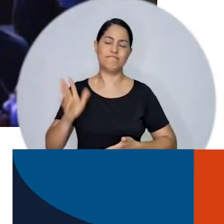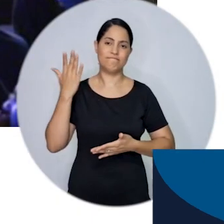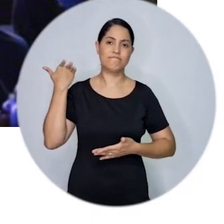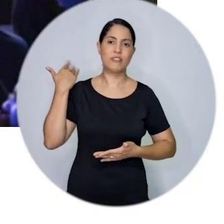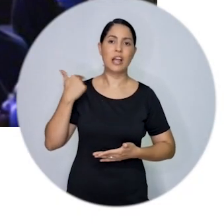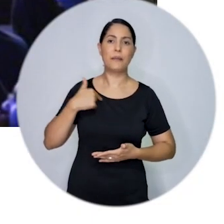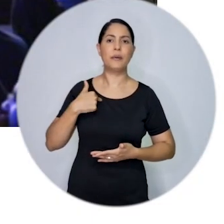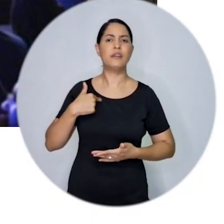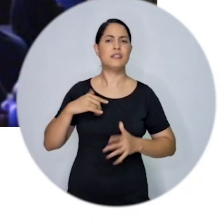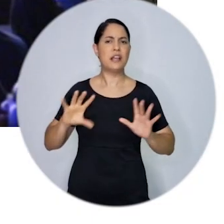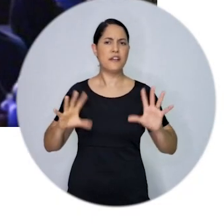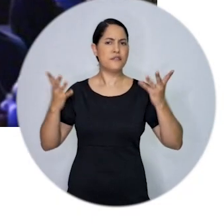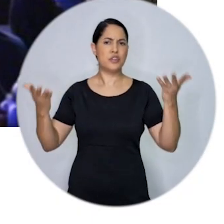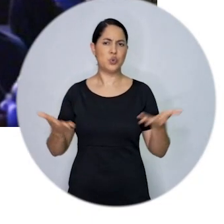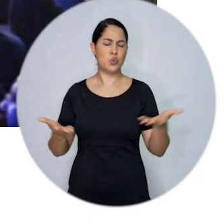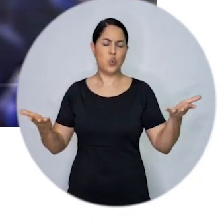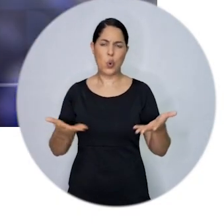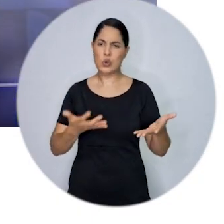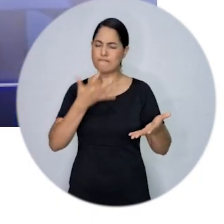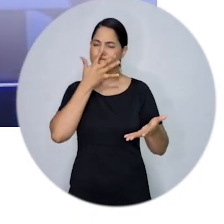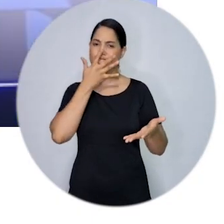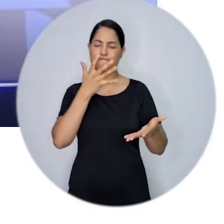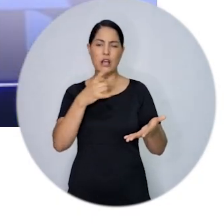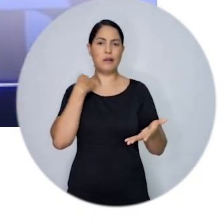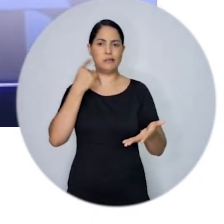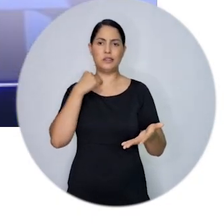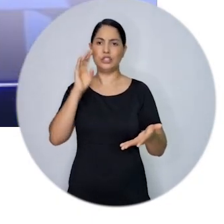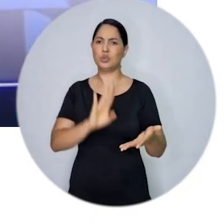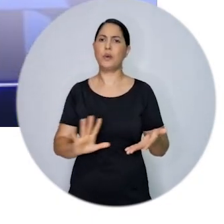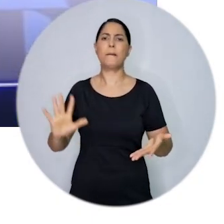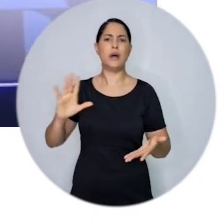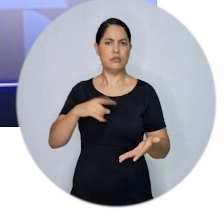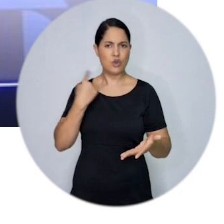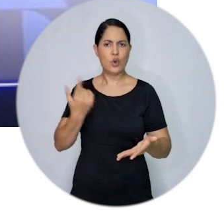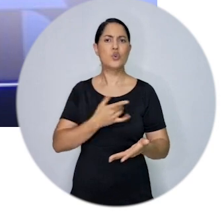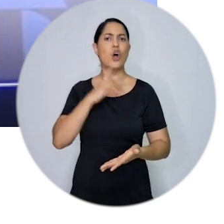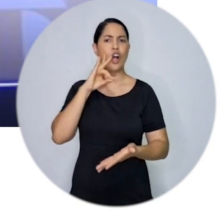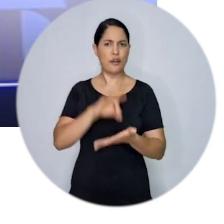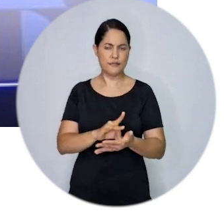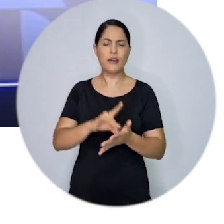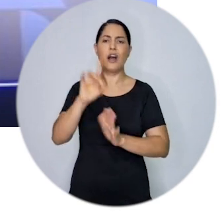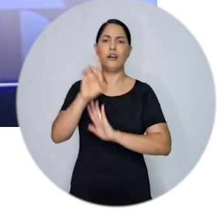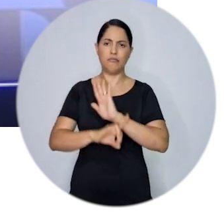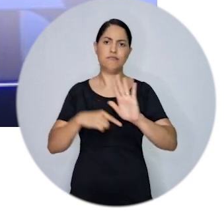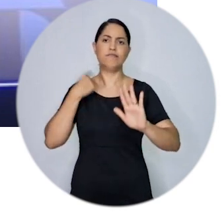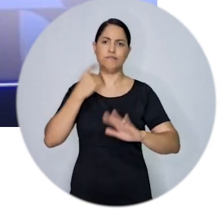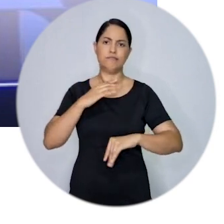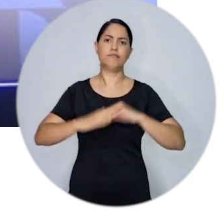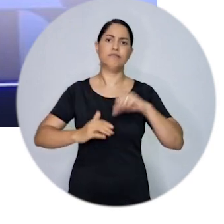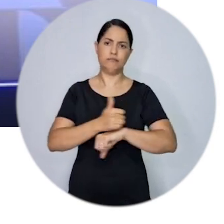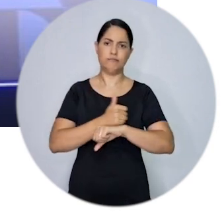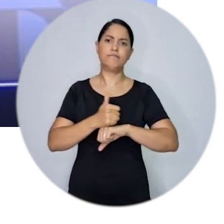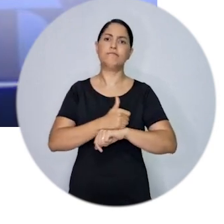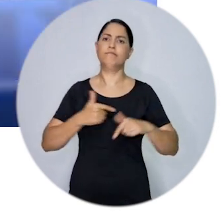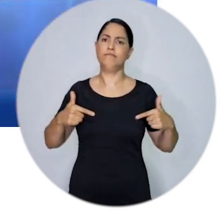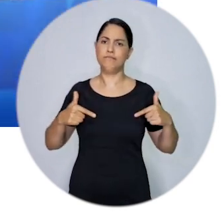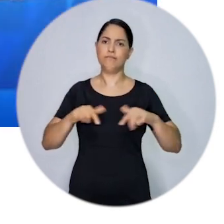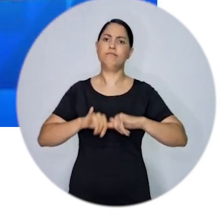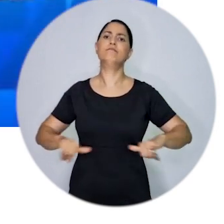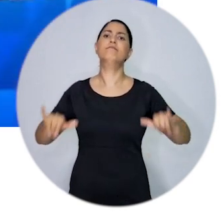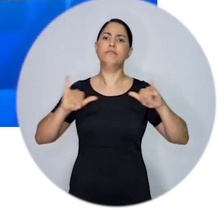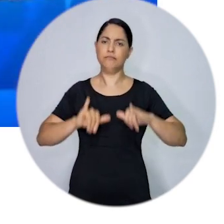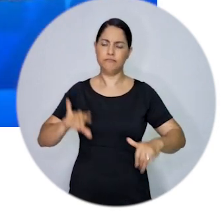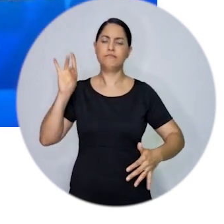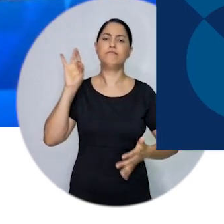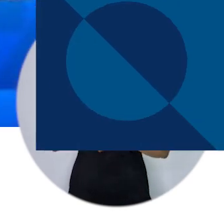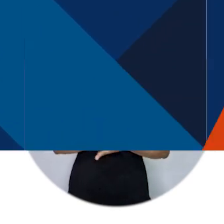E esses eventos são de suma importância para a advocacia brasileira, porque é um momento de reafirmação de todas as prerrogativas profissionais e